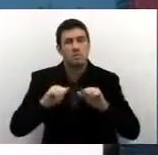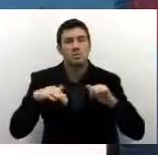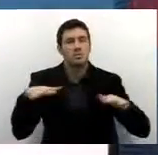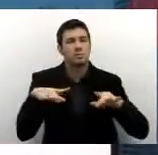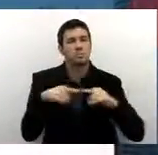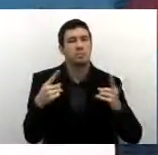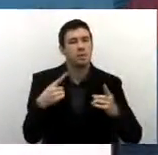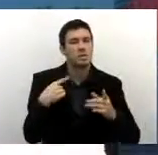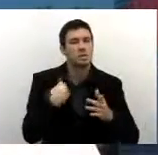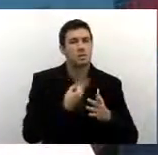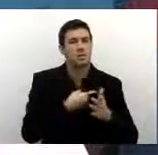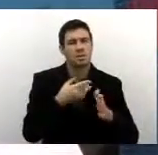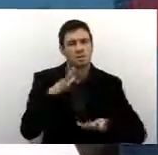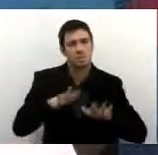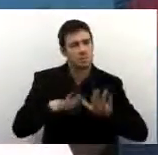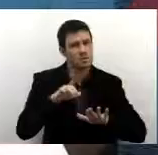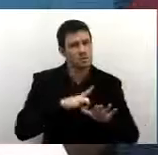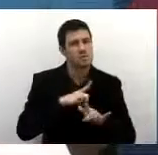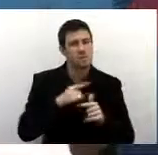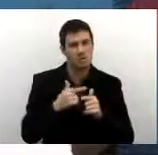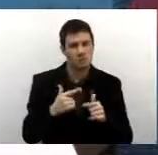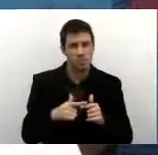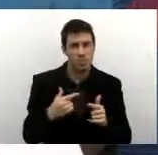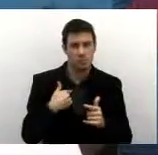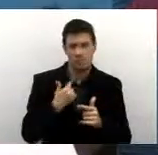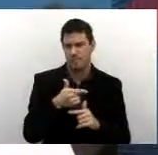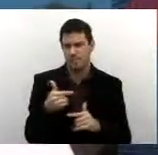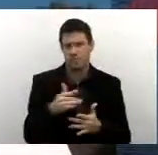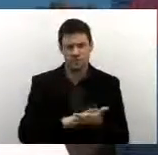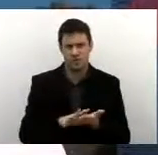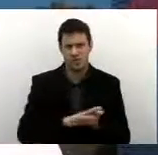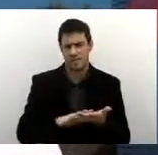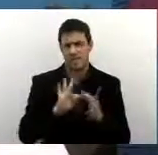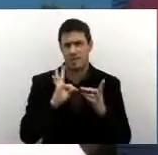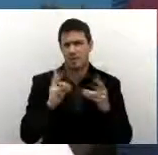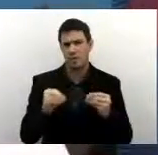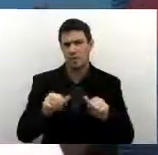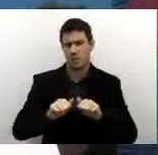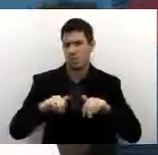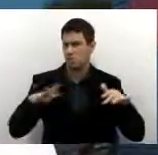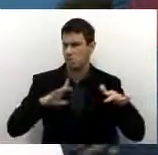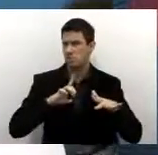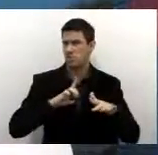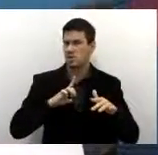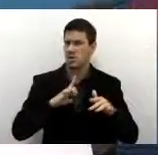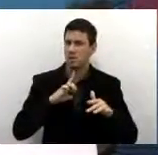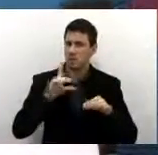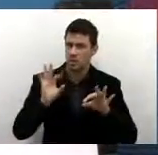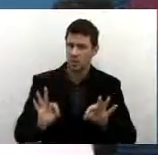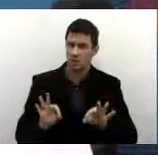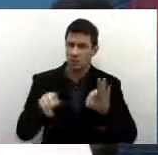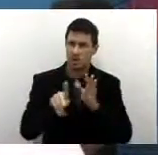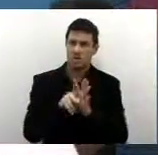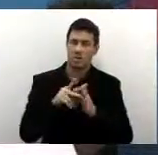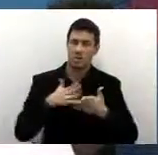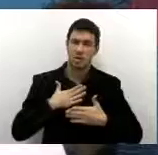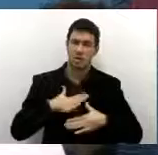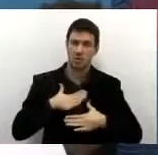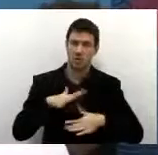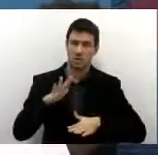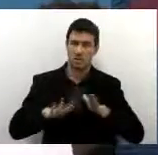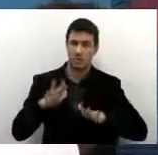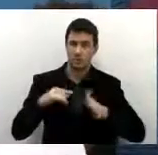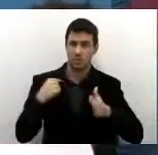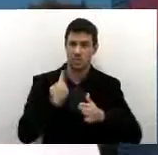gente, às vezes, entra em alguns desgastes. Não foram todas as audiências que correram na tranquilidade. A gente, às vezes,